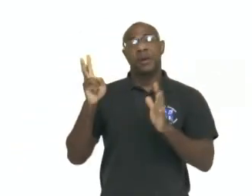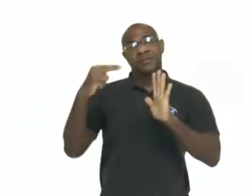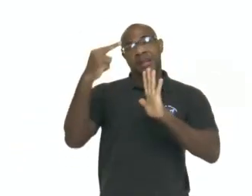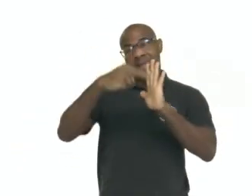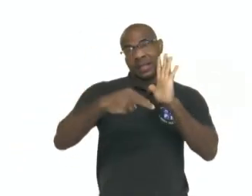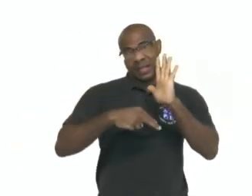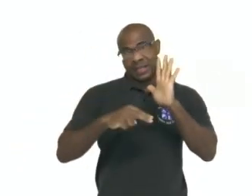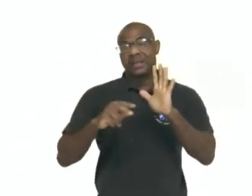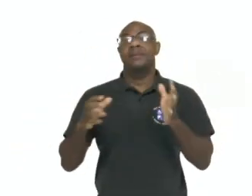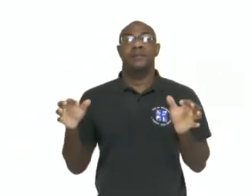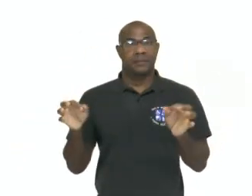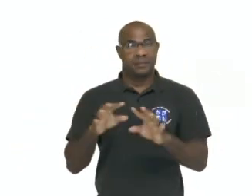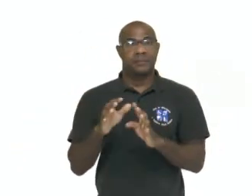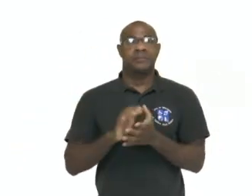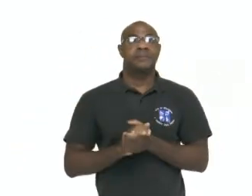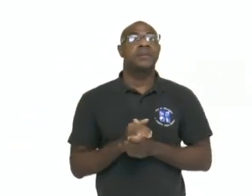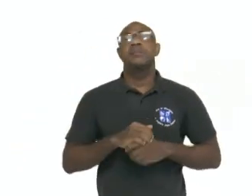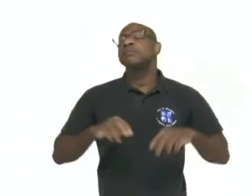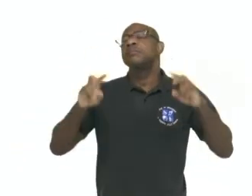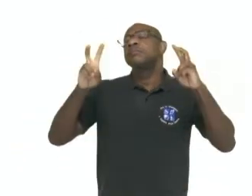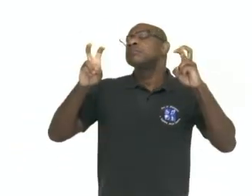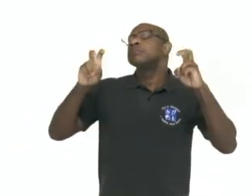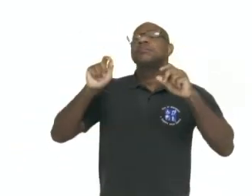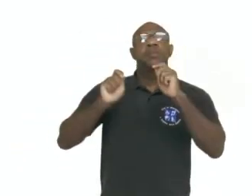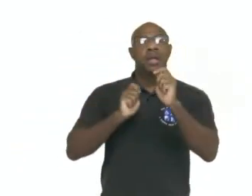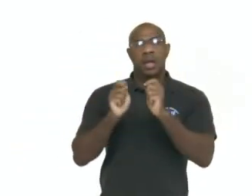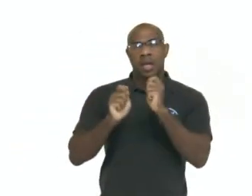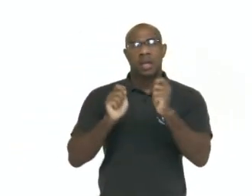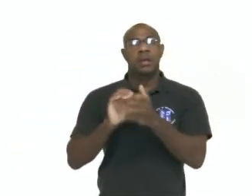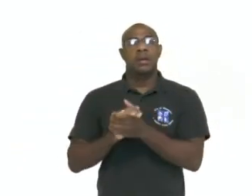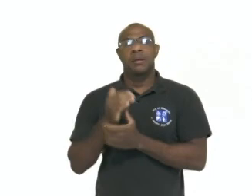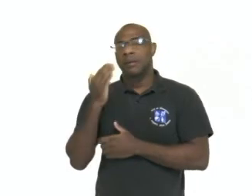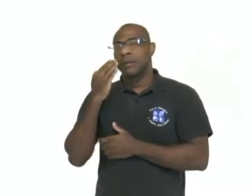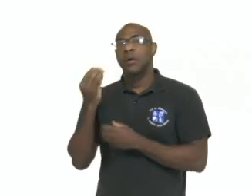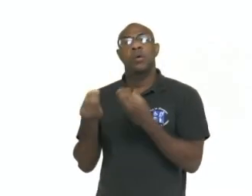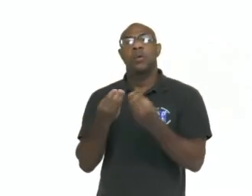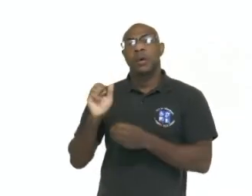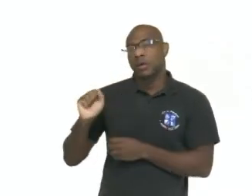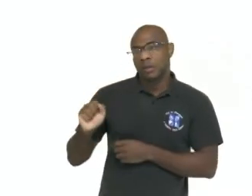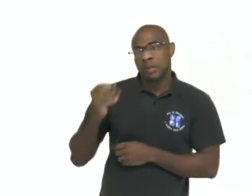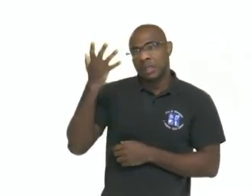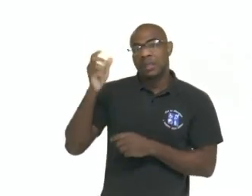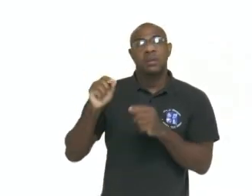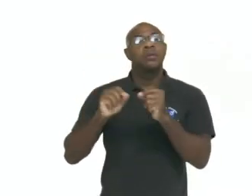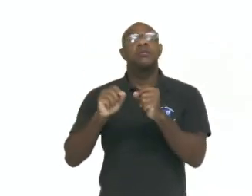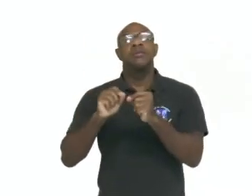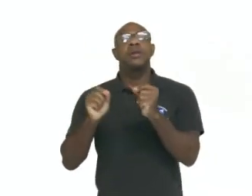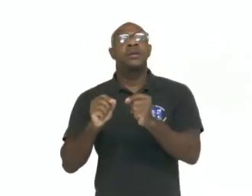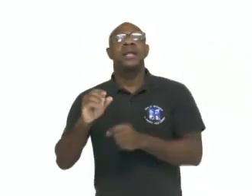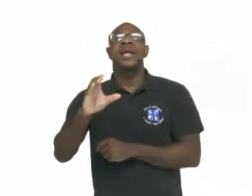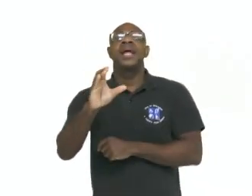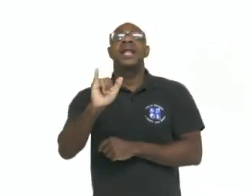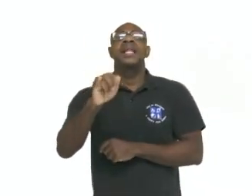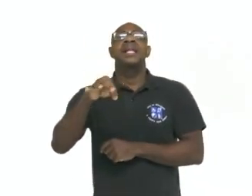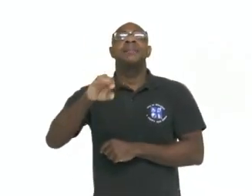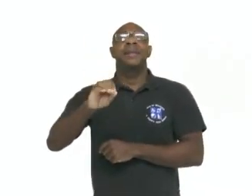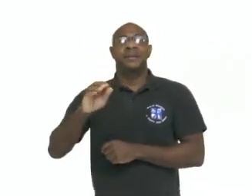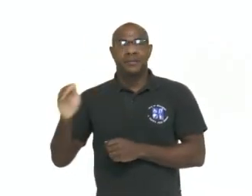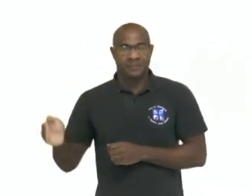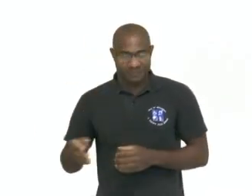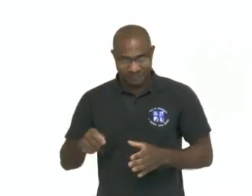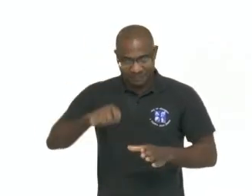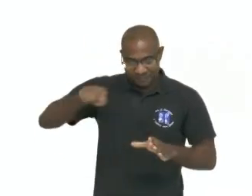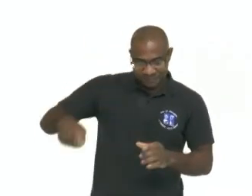câmera do celular. E o título da reportagem é o seguinte: como ocorre o processo de produção do cimento e quais são os seus